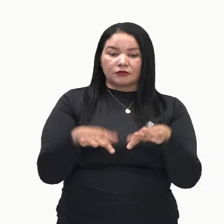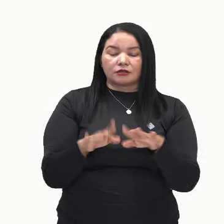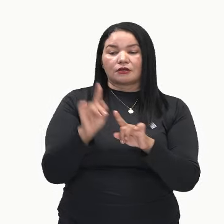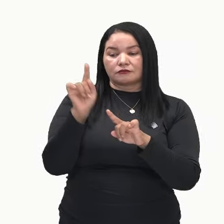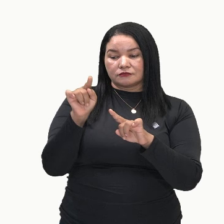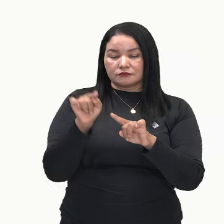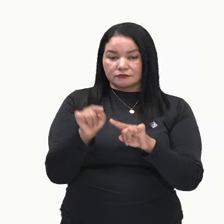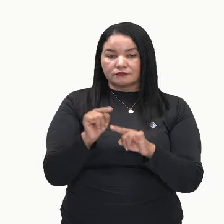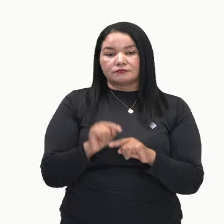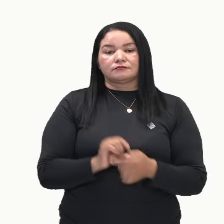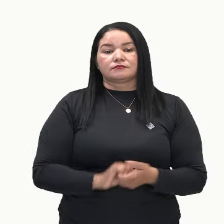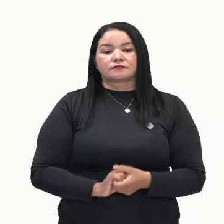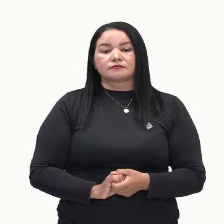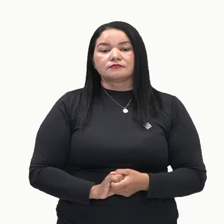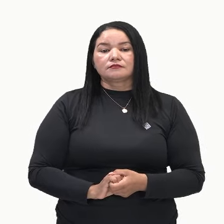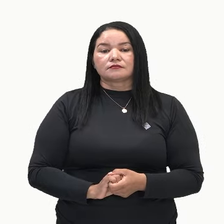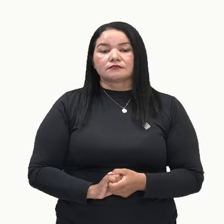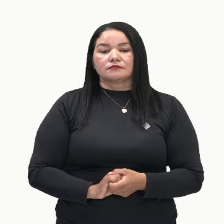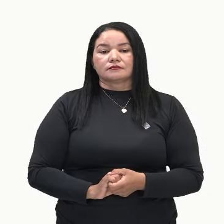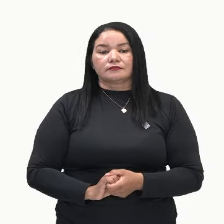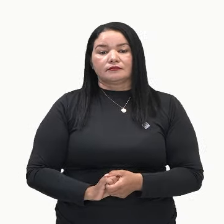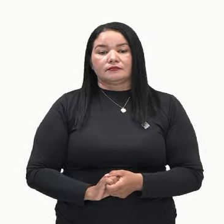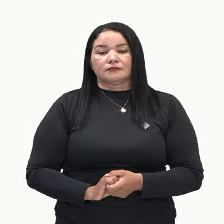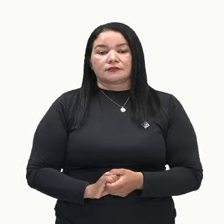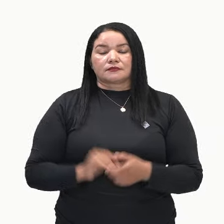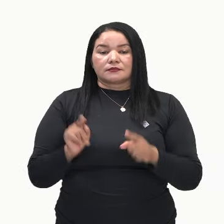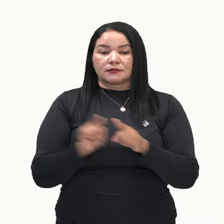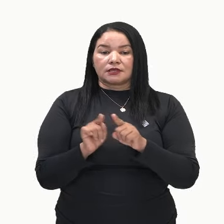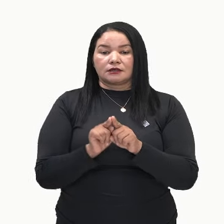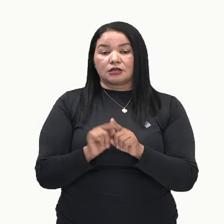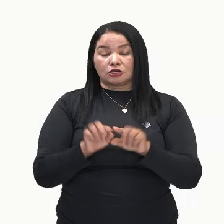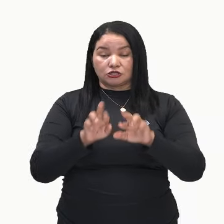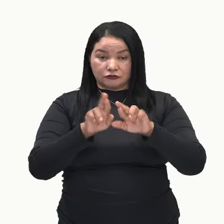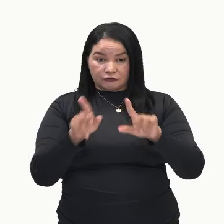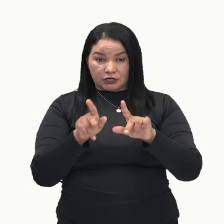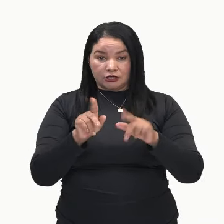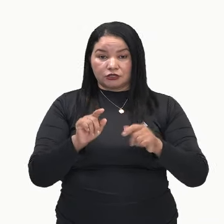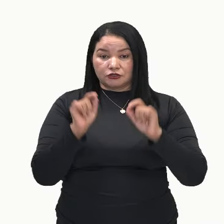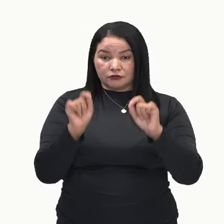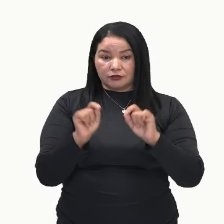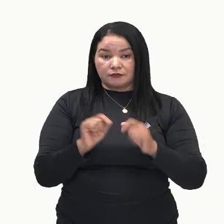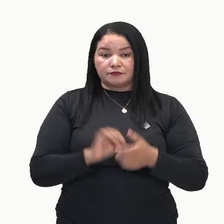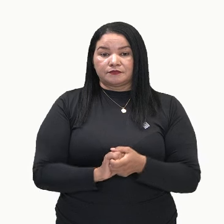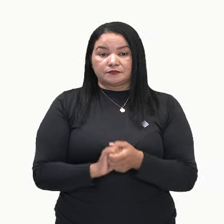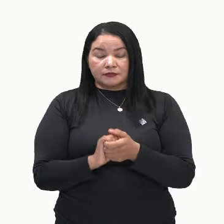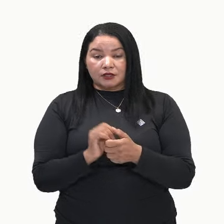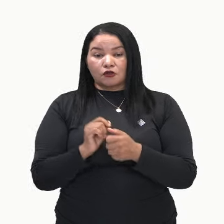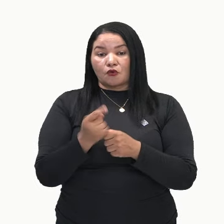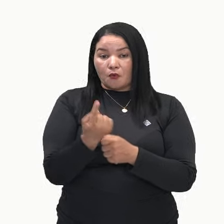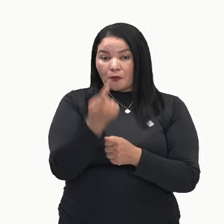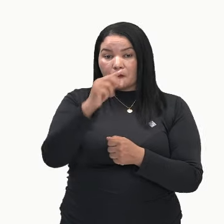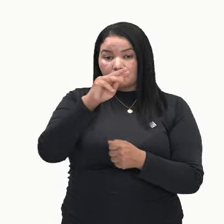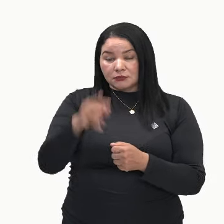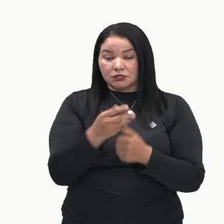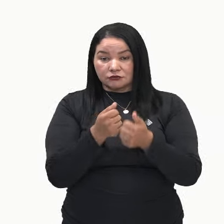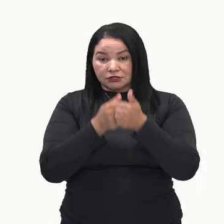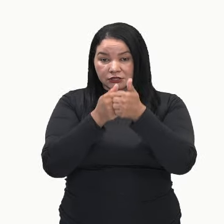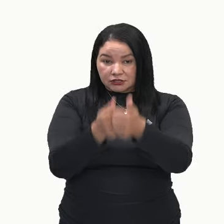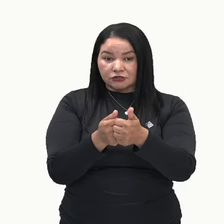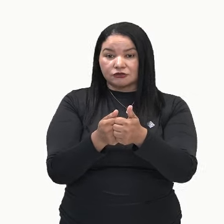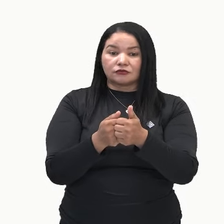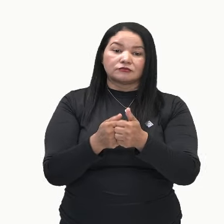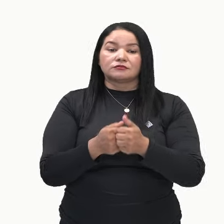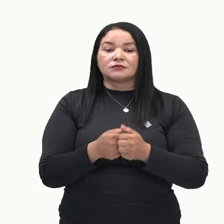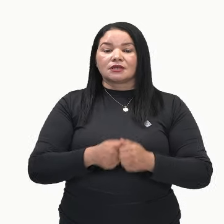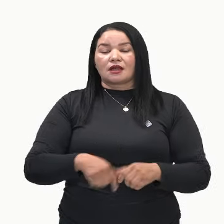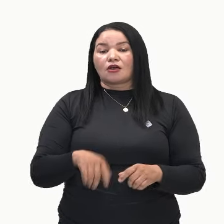ideias. Então, a gente tem aqui algumas diferenças, né? Atingir 1 milhão de seguidores, uma declarativa afirmativa. Não atingir